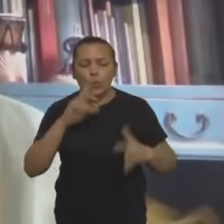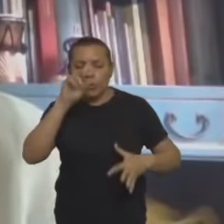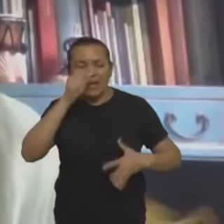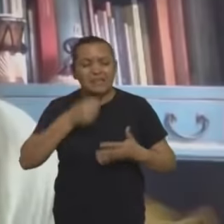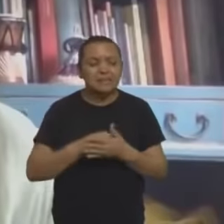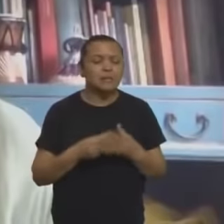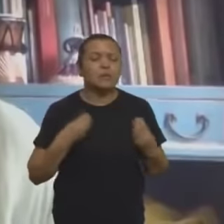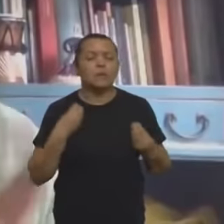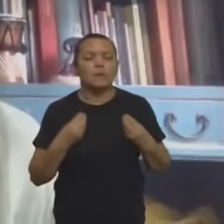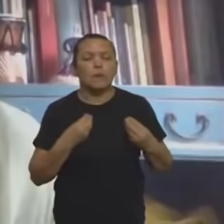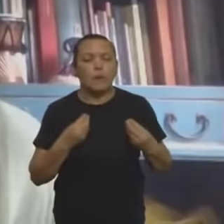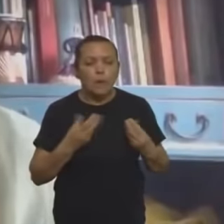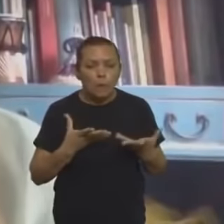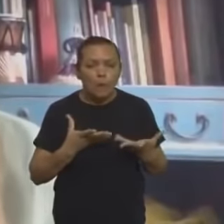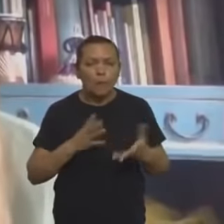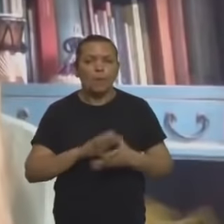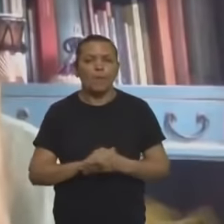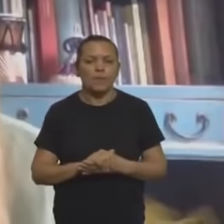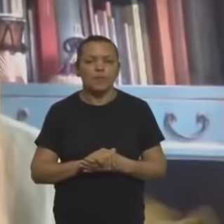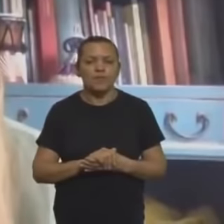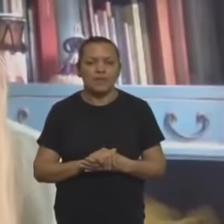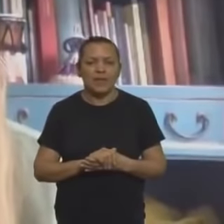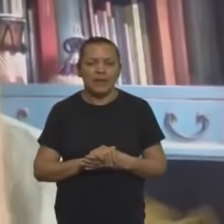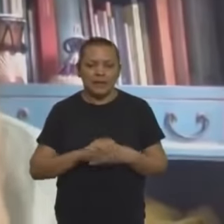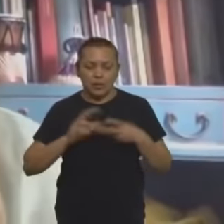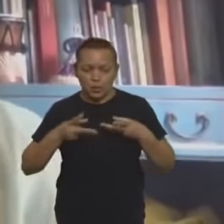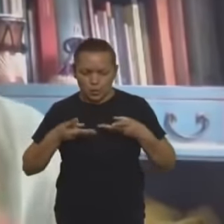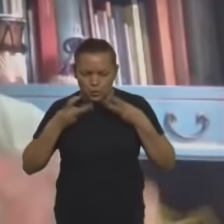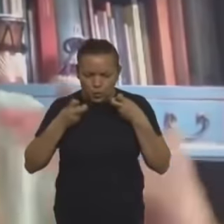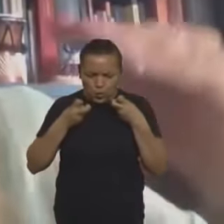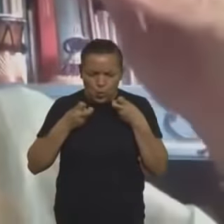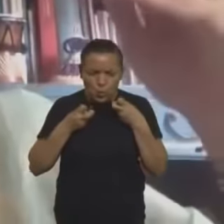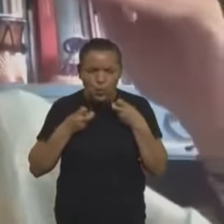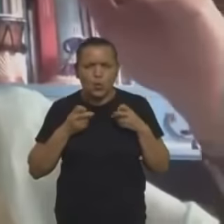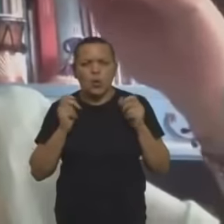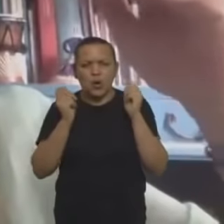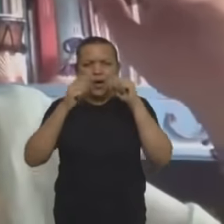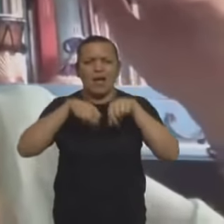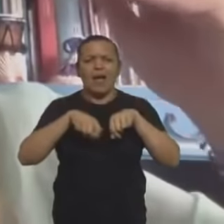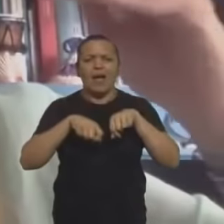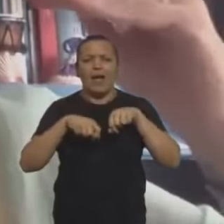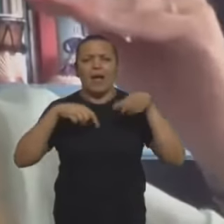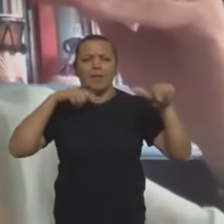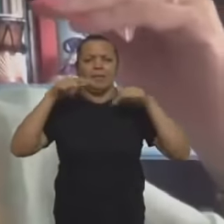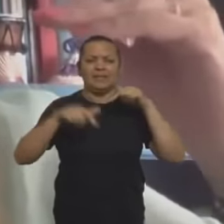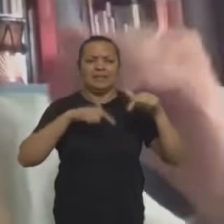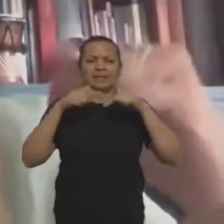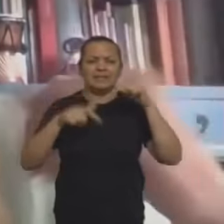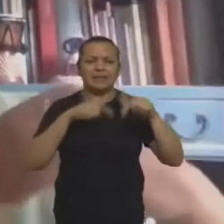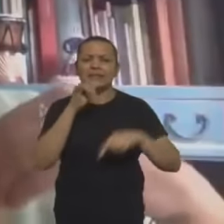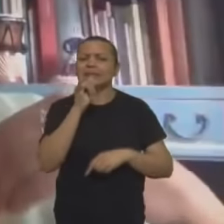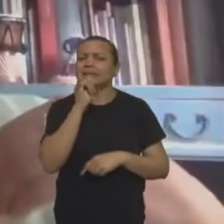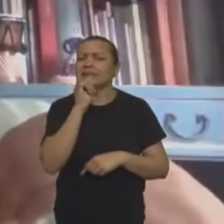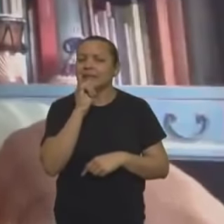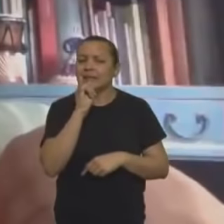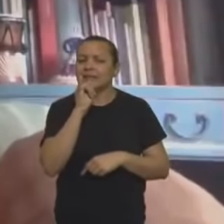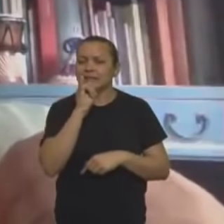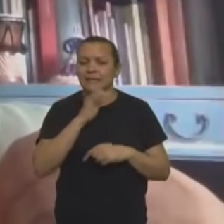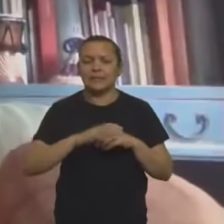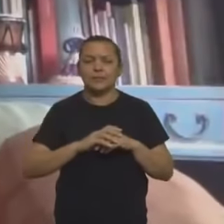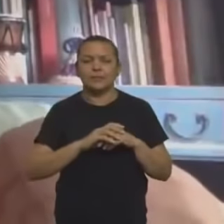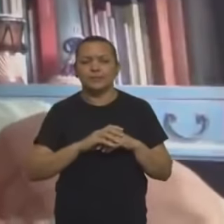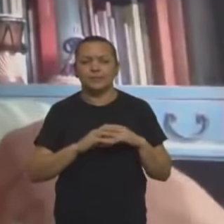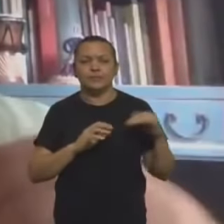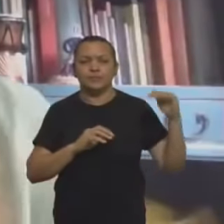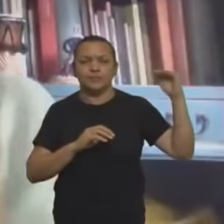Então, como é que a autorregulação, estou contando para vocês, como é que a gente trabalha, por exemplo, a autorregulação,